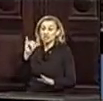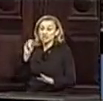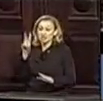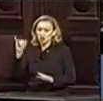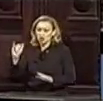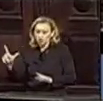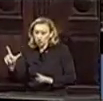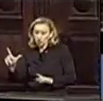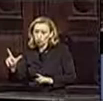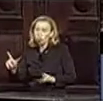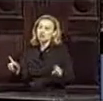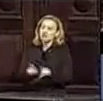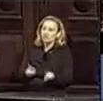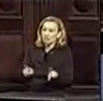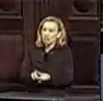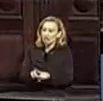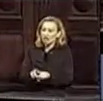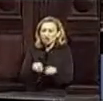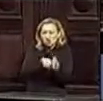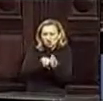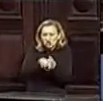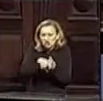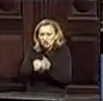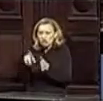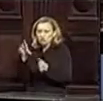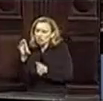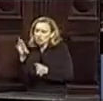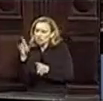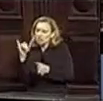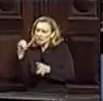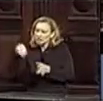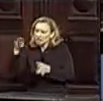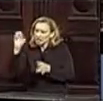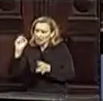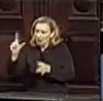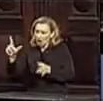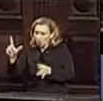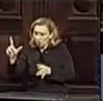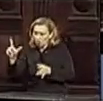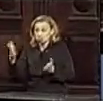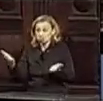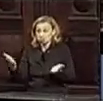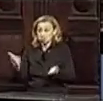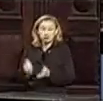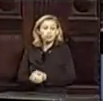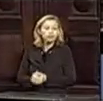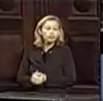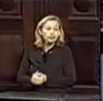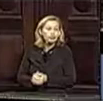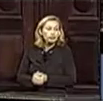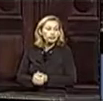criminal, responsabilidades constitucionais das polícias estaduais,